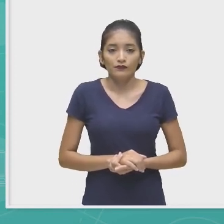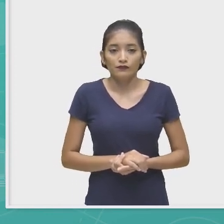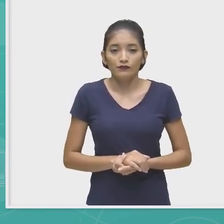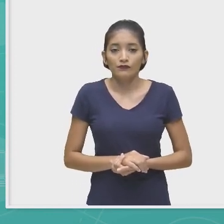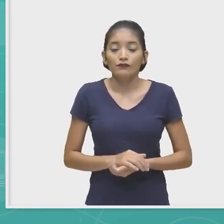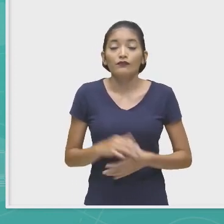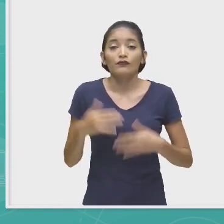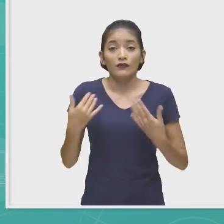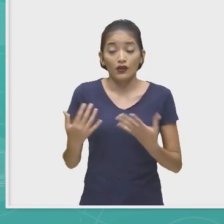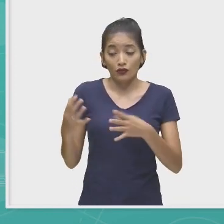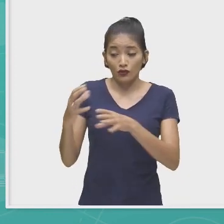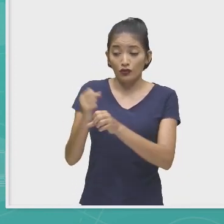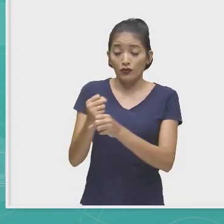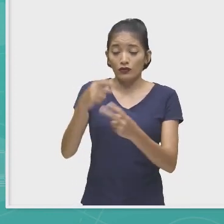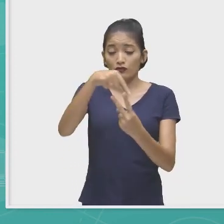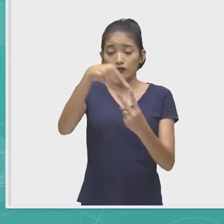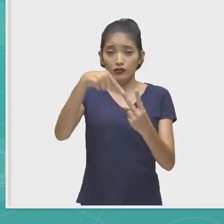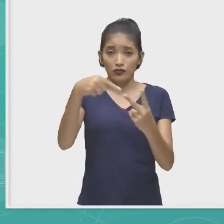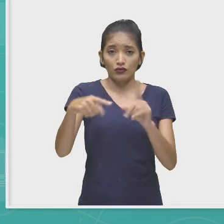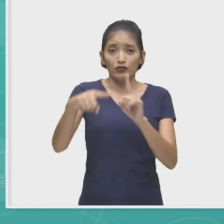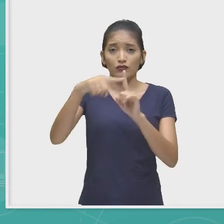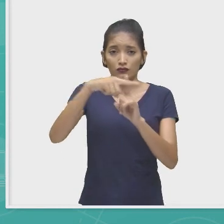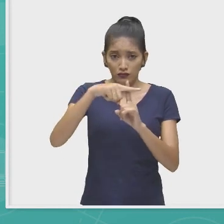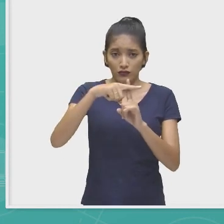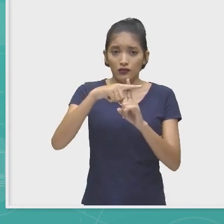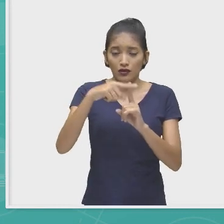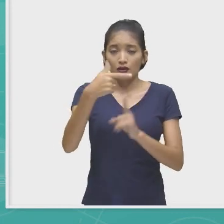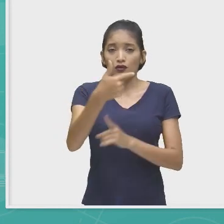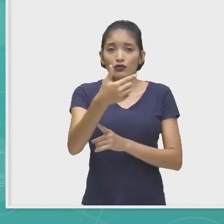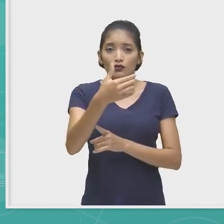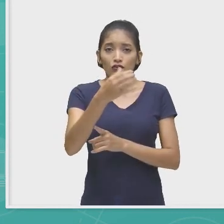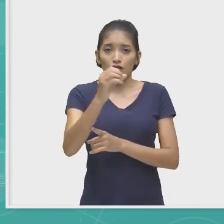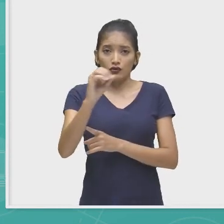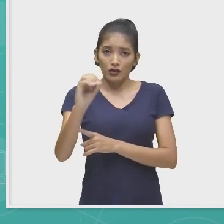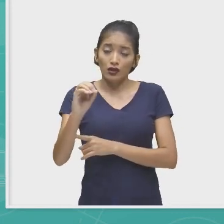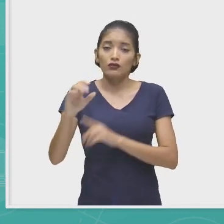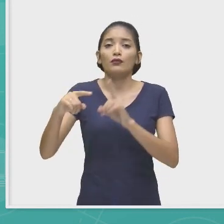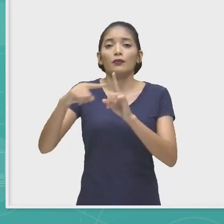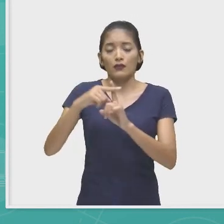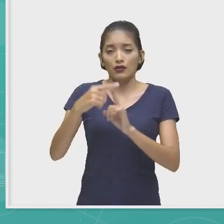Somando, né, as duas parcelas lá, 245 com 200,